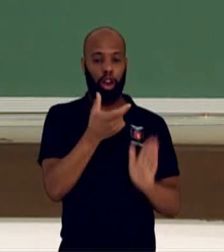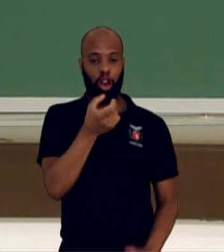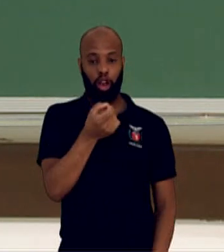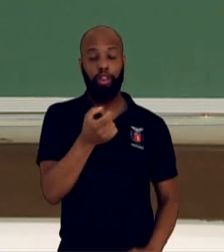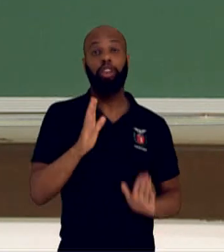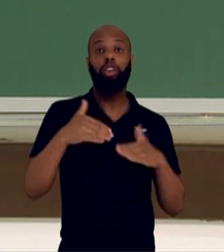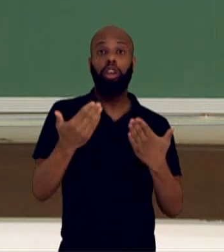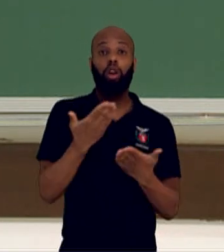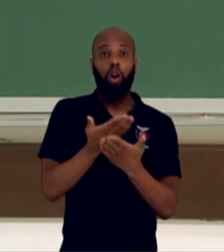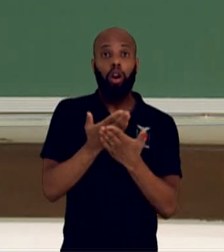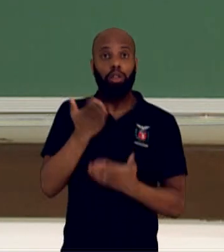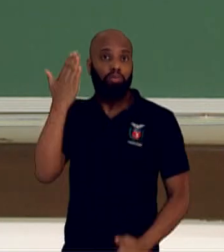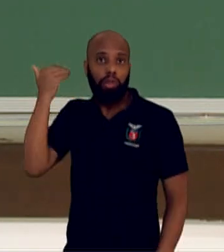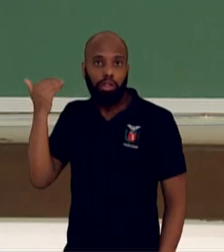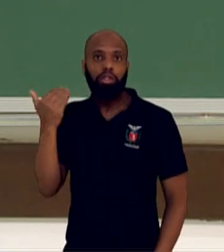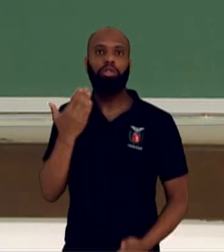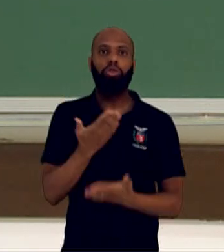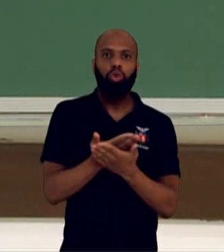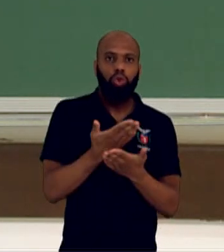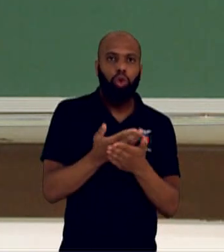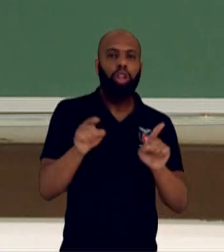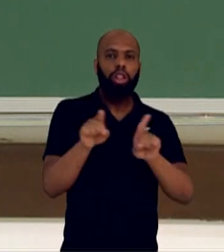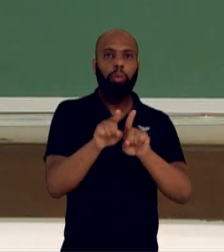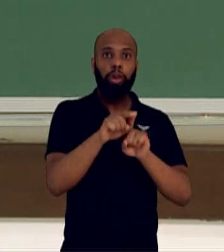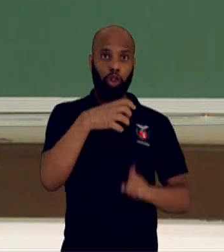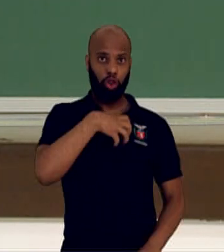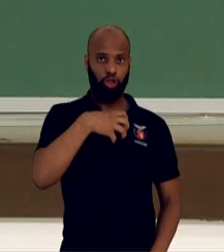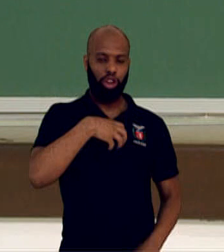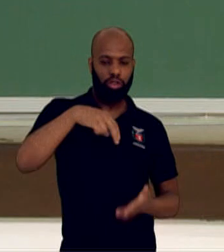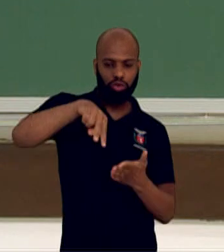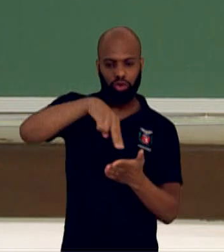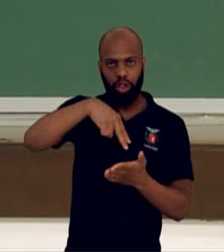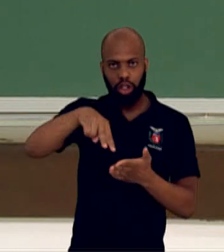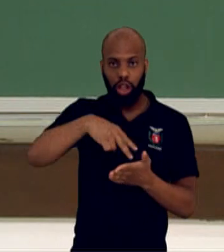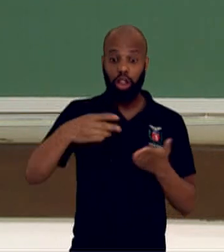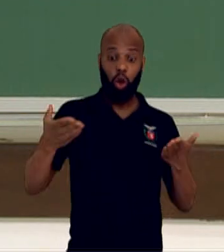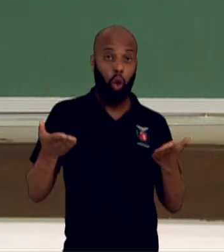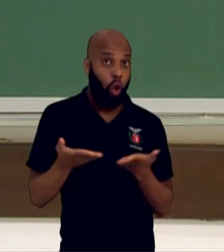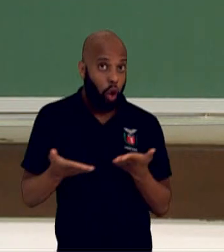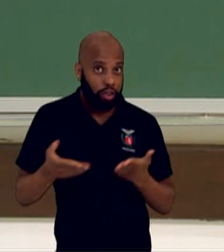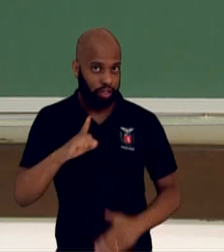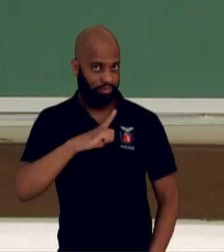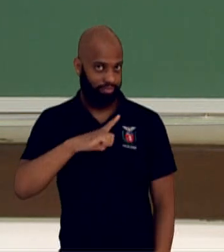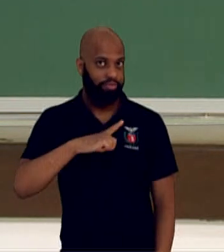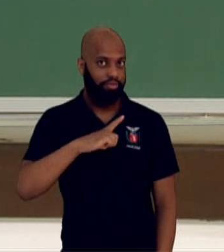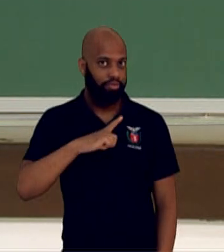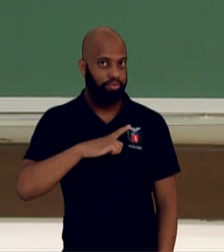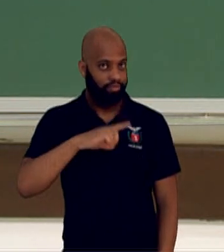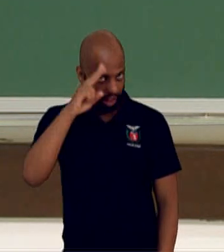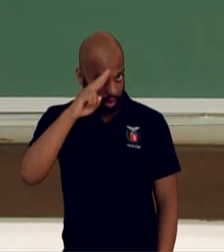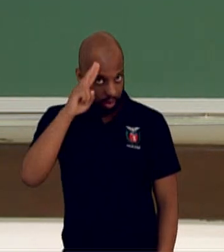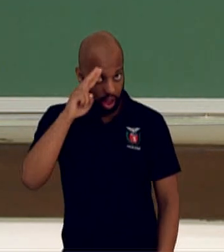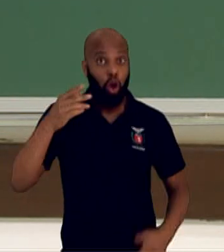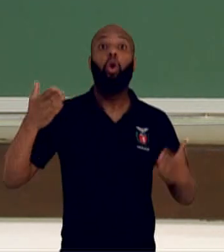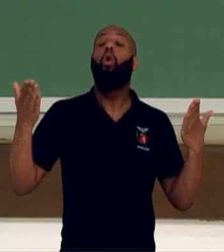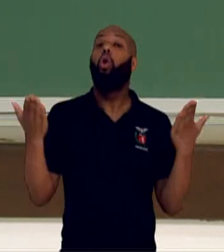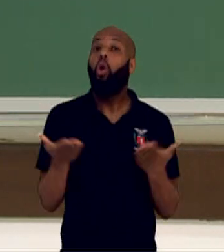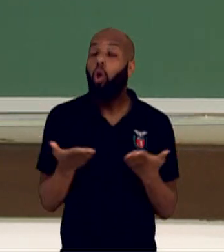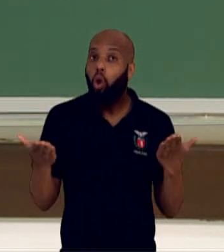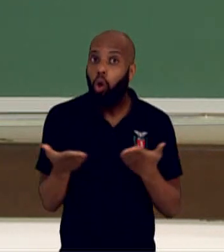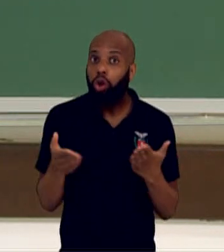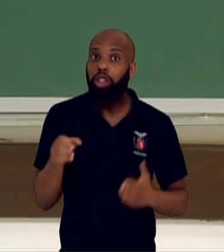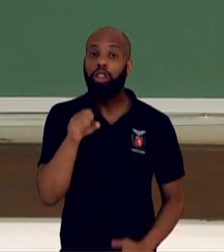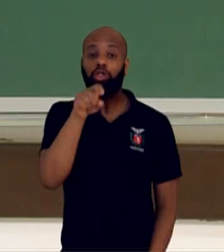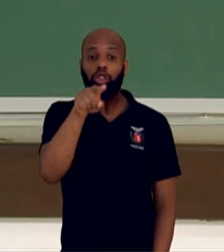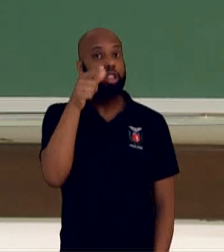aula passada, a gente falou de um estilo de dança um pouquinho mais atual, certo? Então, hoje, para quem